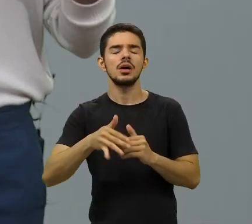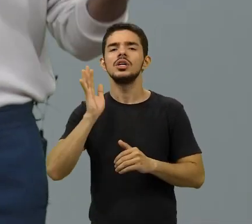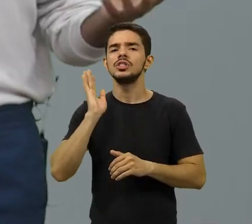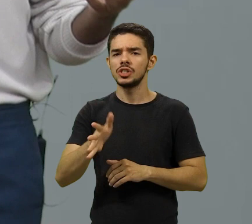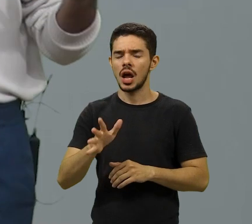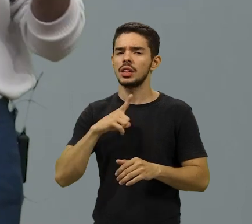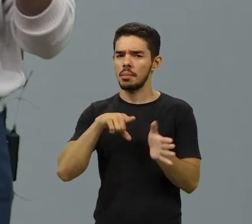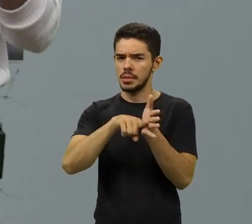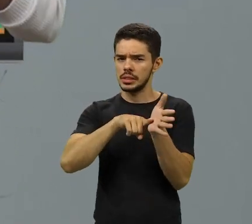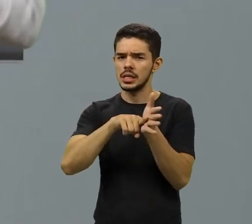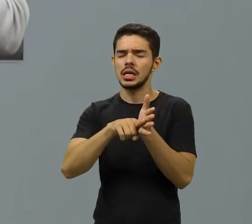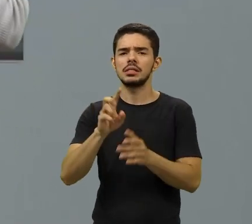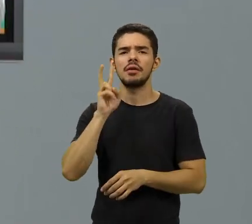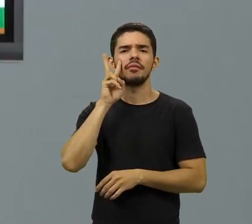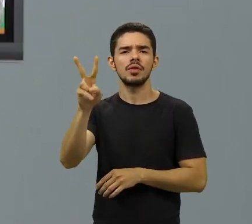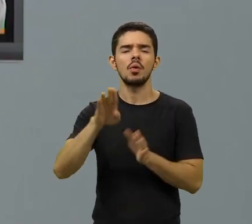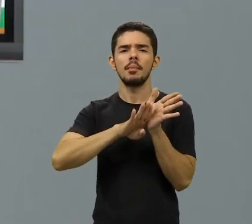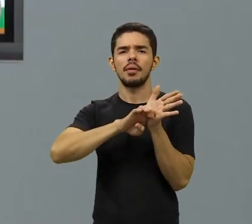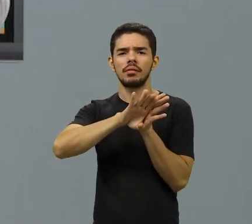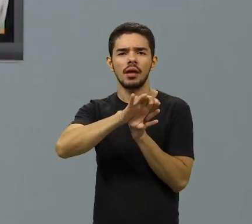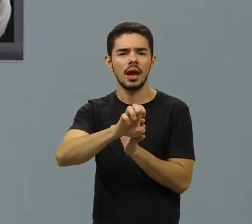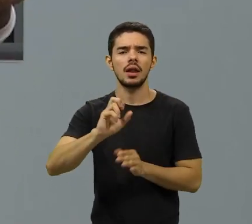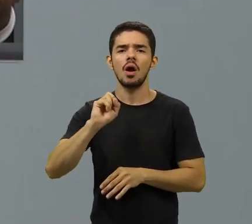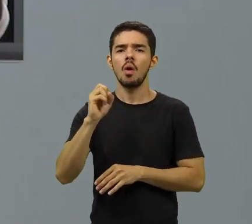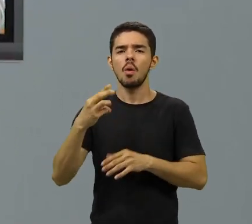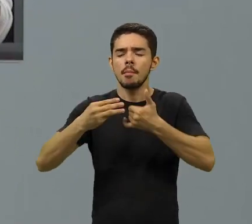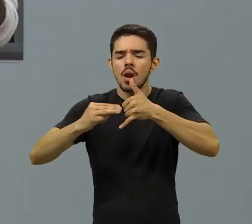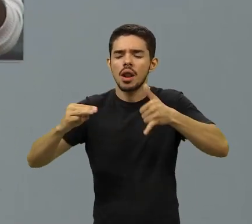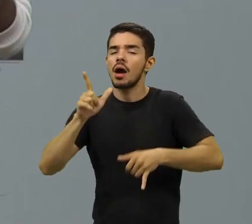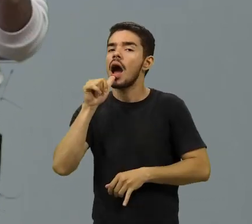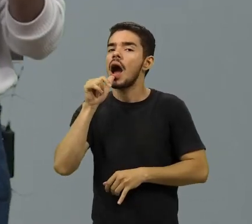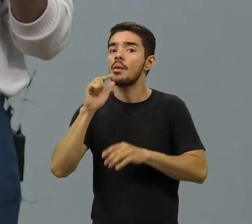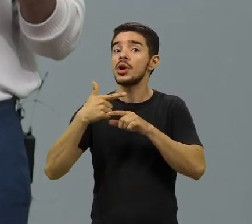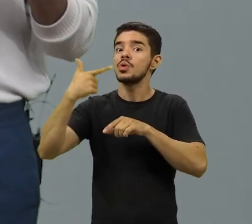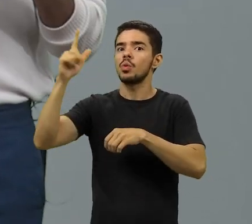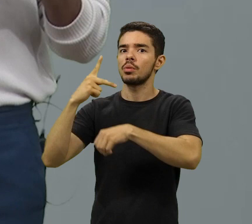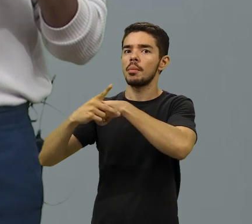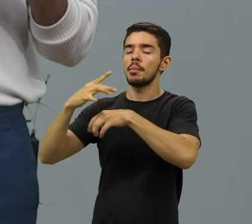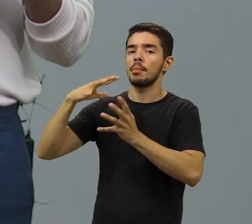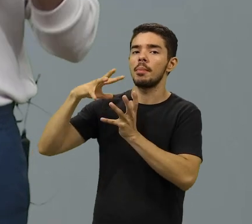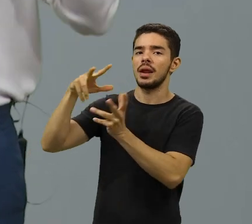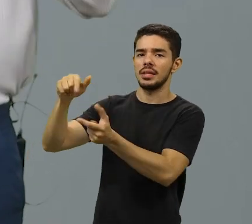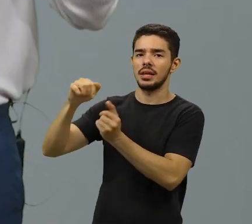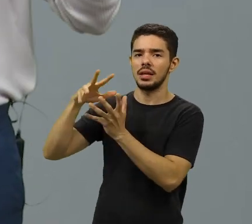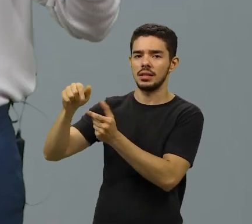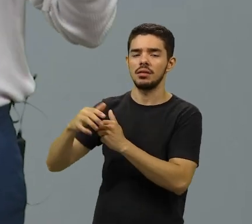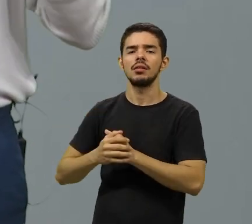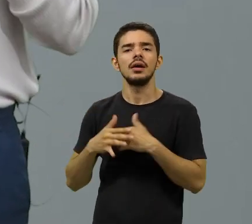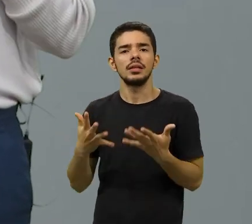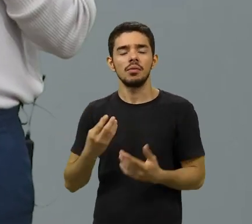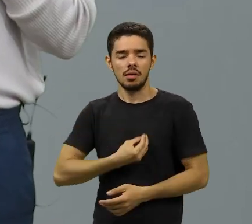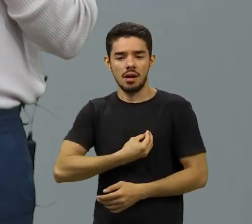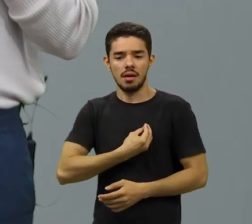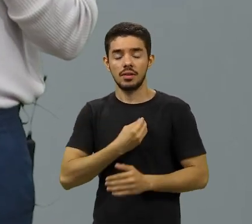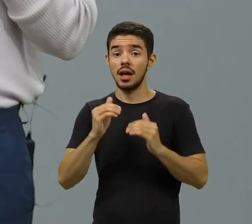vistas bactérias, possíveis moléculas de água em outros planetas. Então a vida ela transcende aquilo que